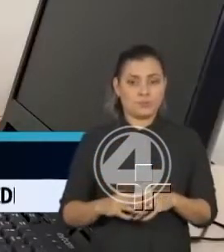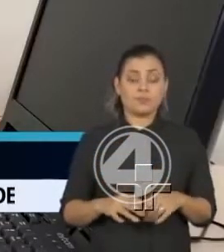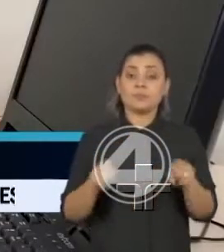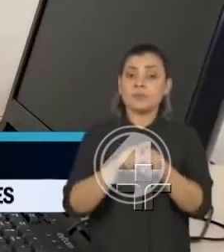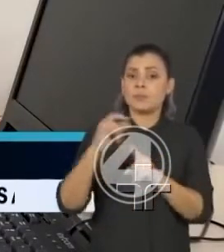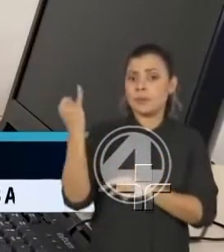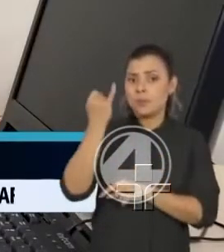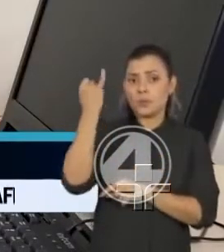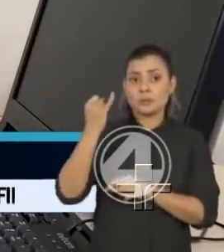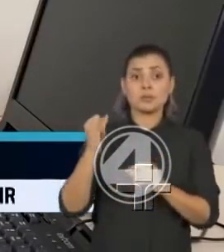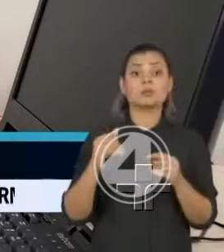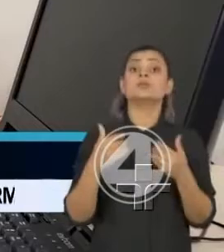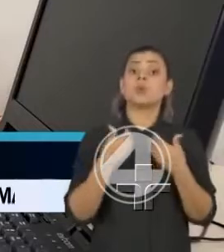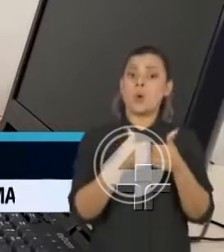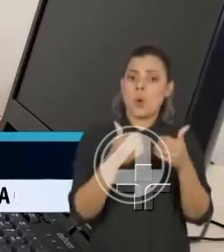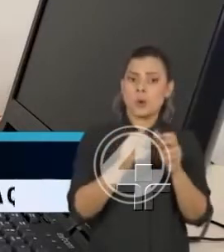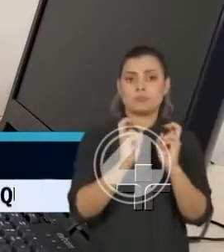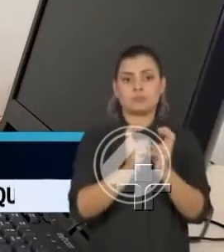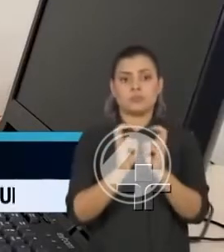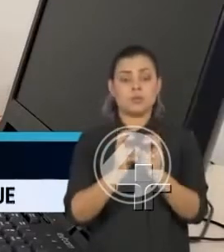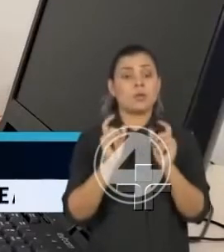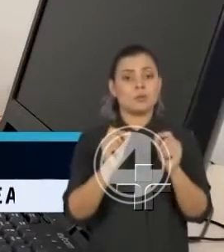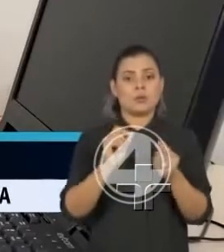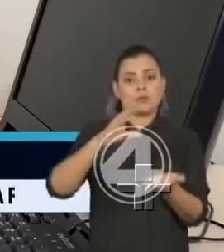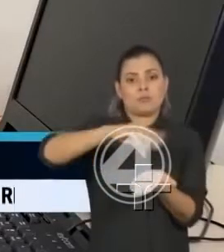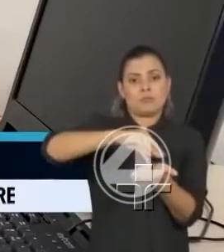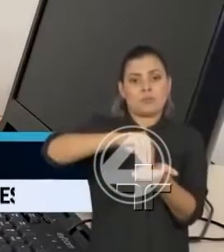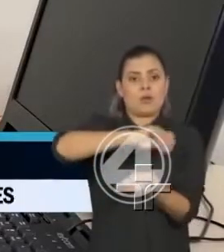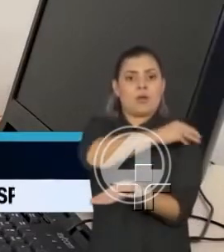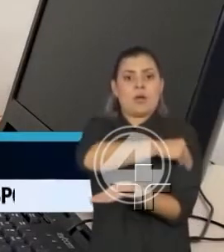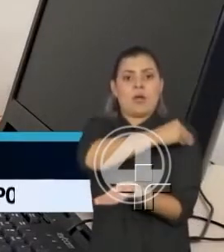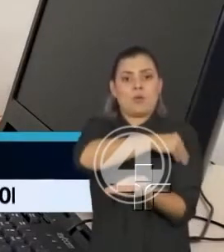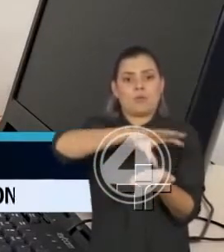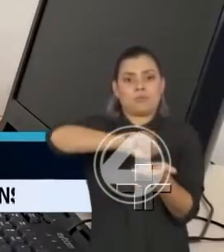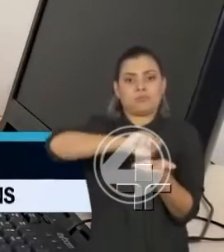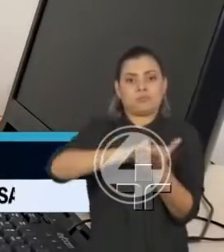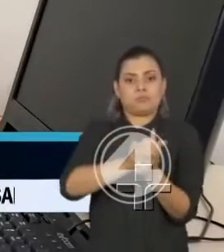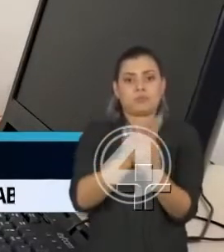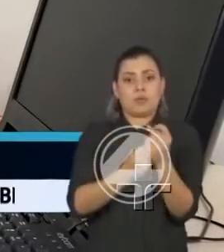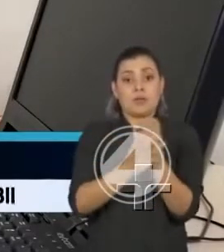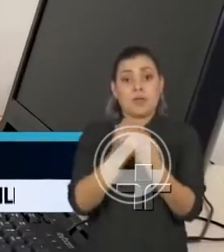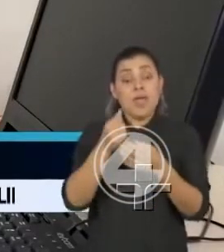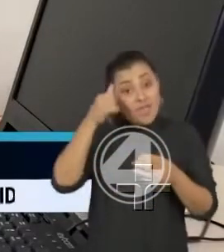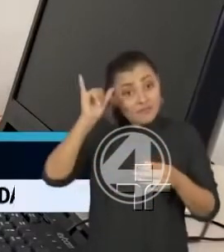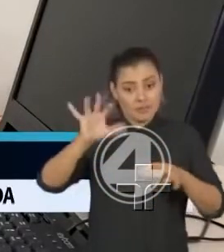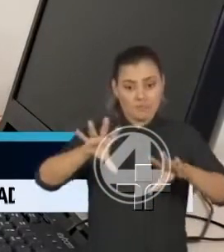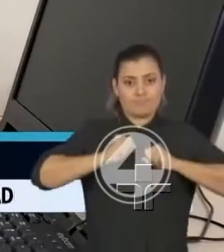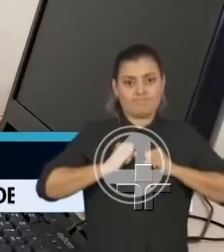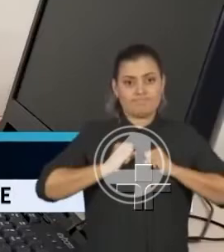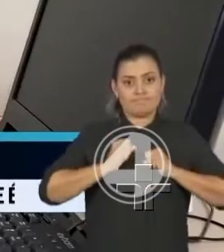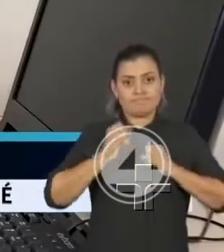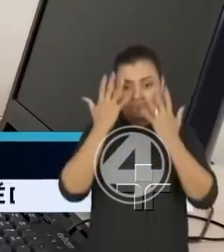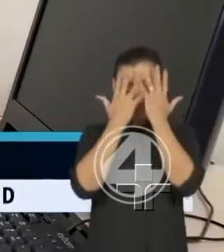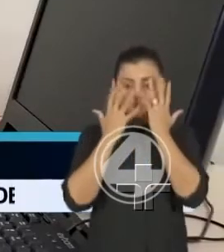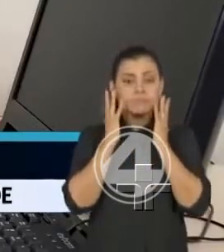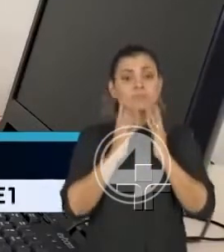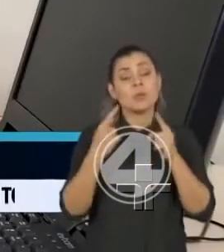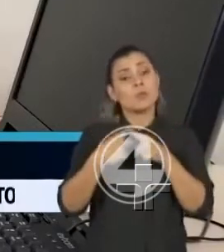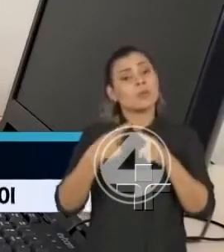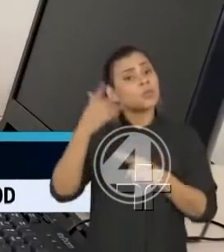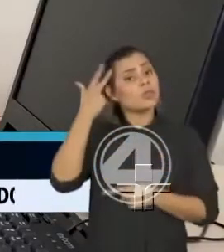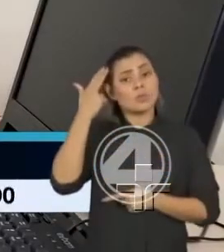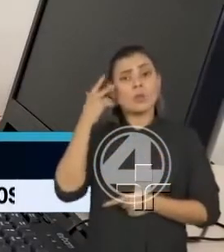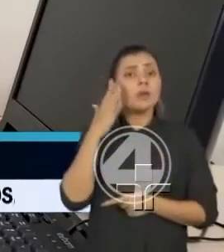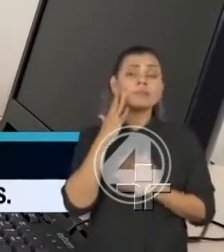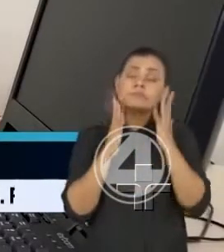fundamental no transporte público você usar o álcool gel nas mãos para evitar a sua auto contaminação por que é muito comum